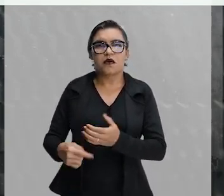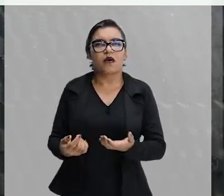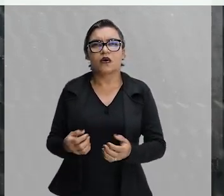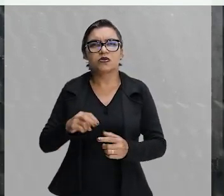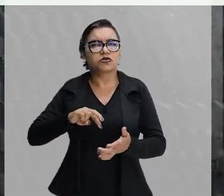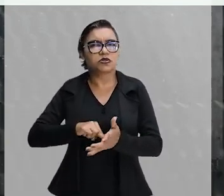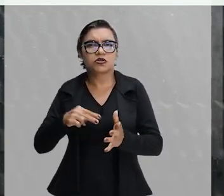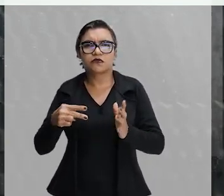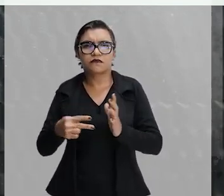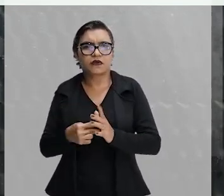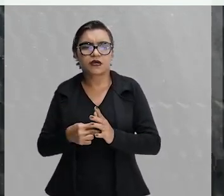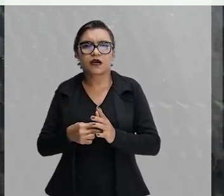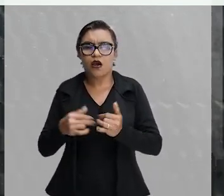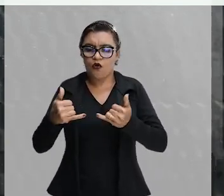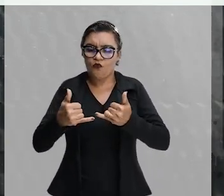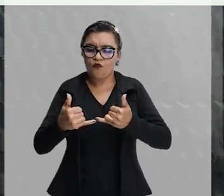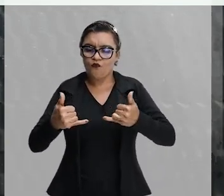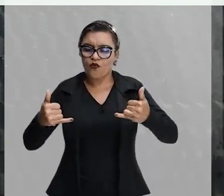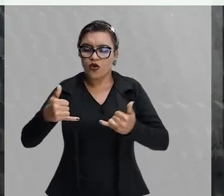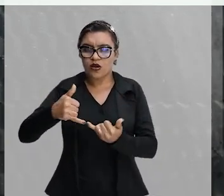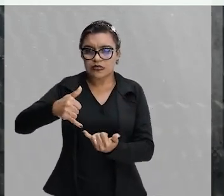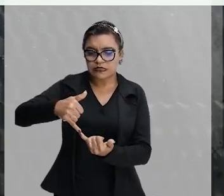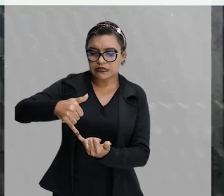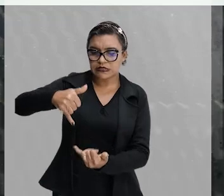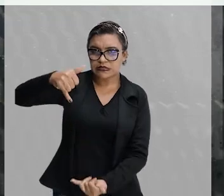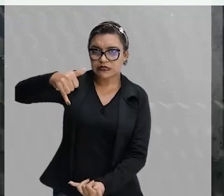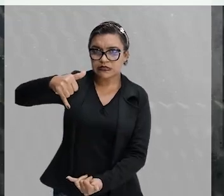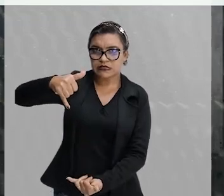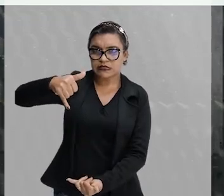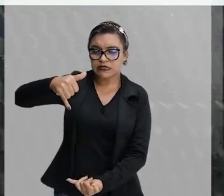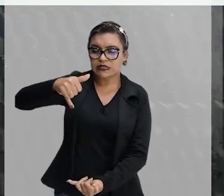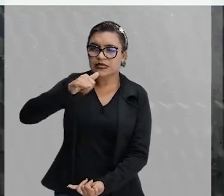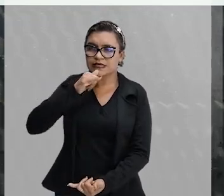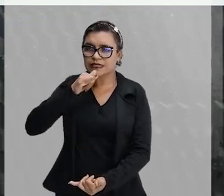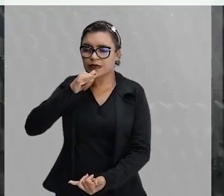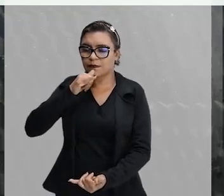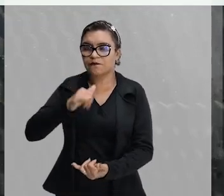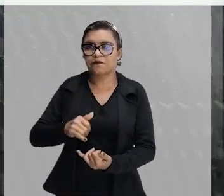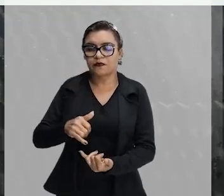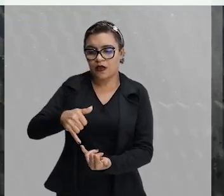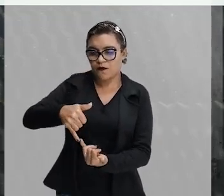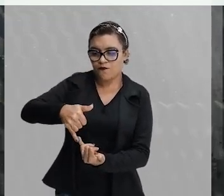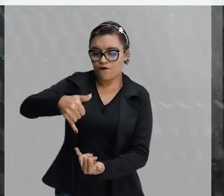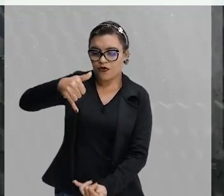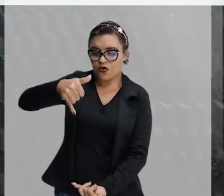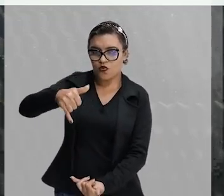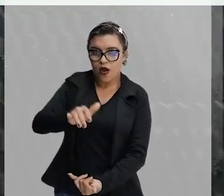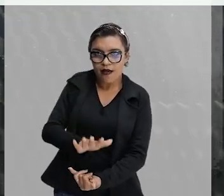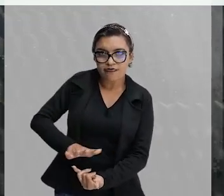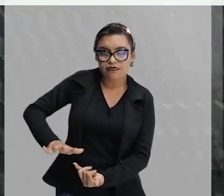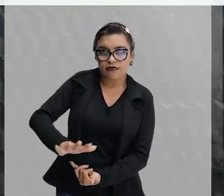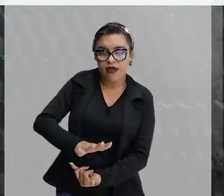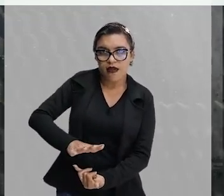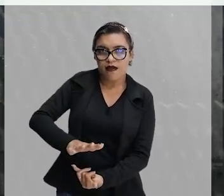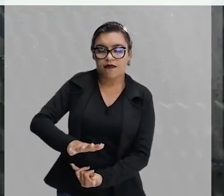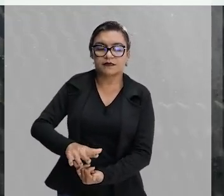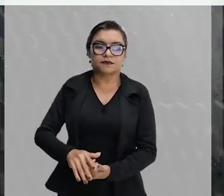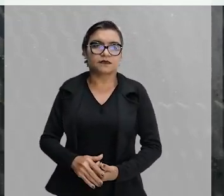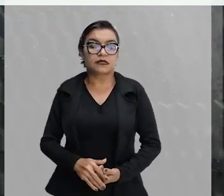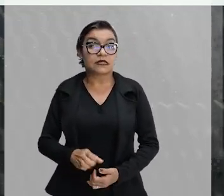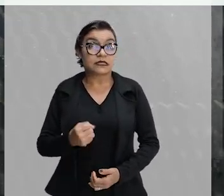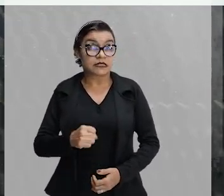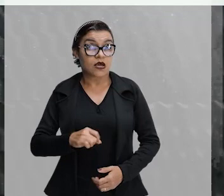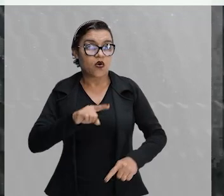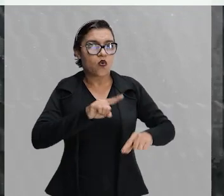aterramento? Nada mais é do que um fio que vai ser ligado à terra, ok? Por isso que o nome é aterramento, ok? Se o